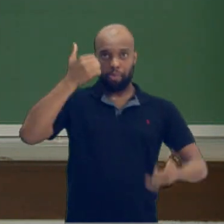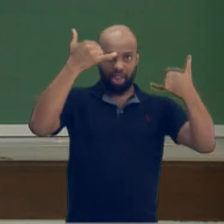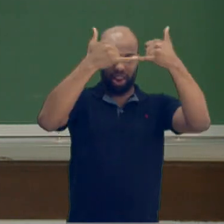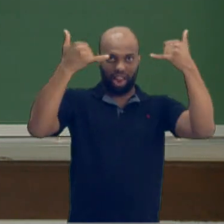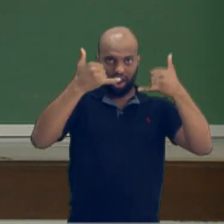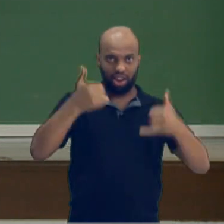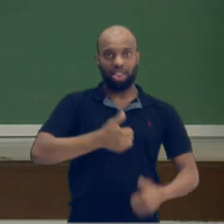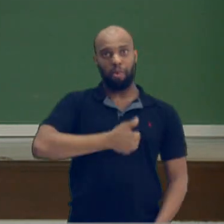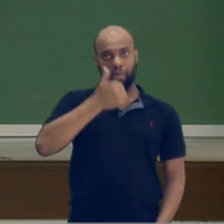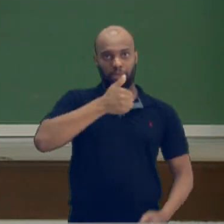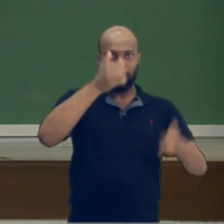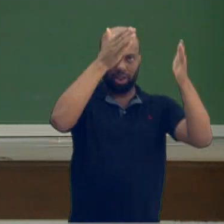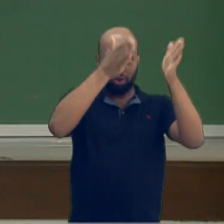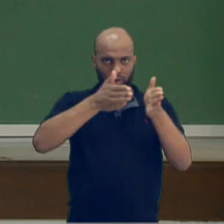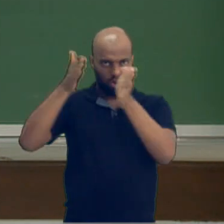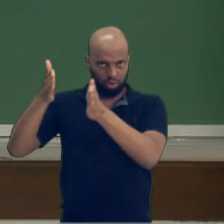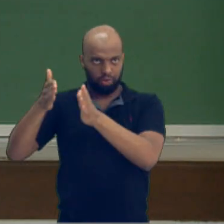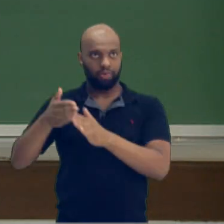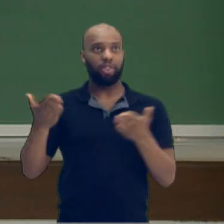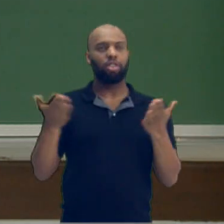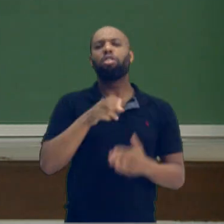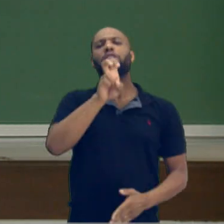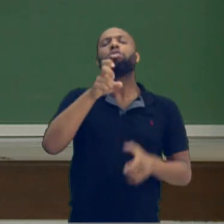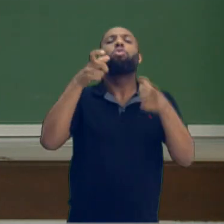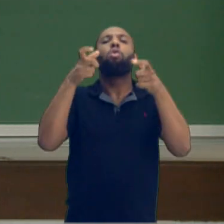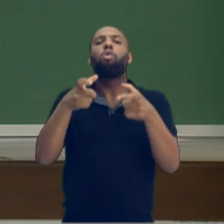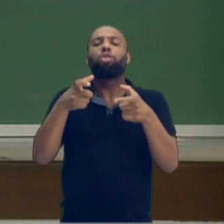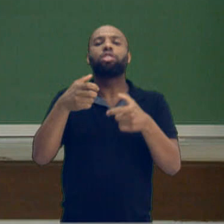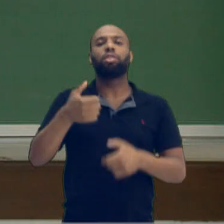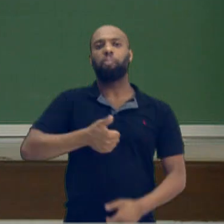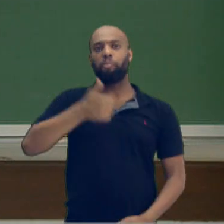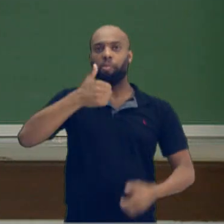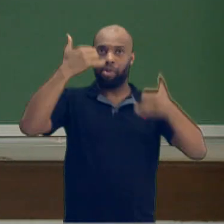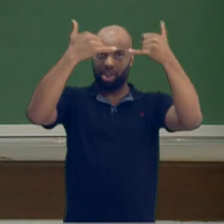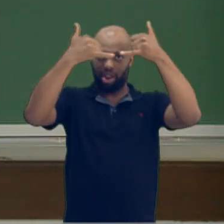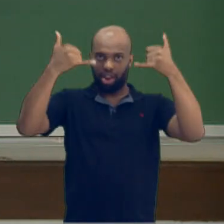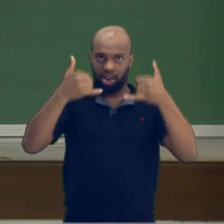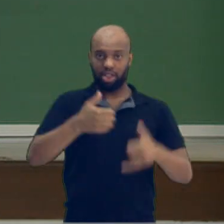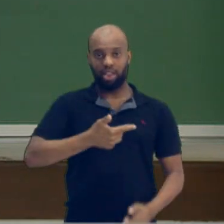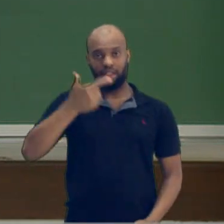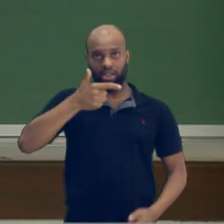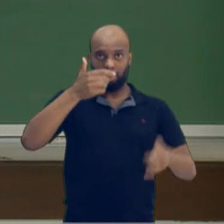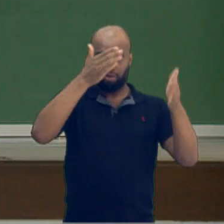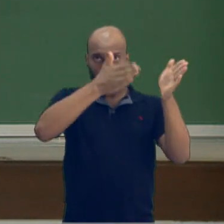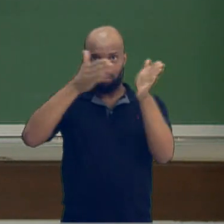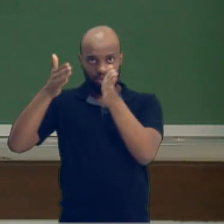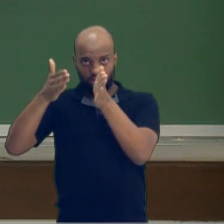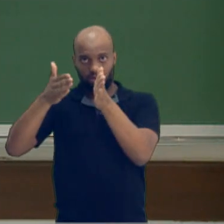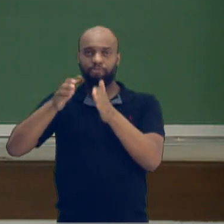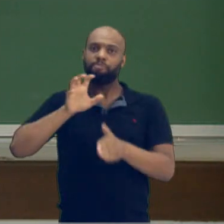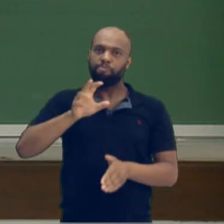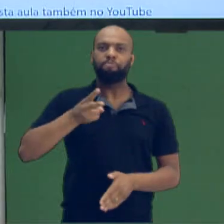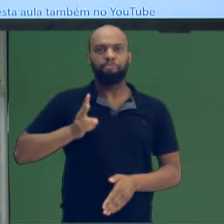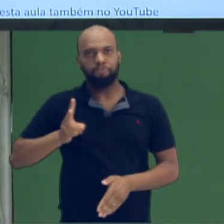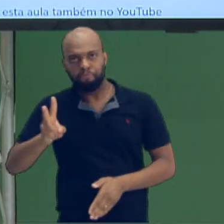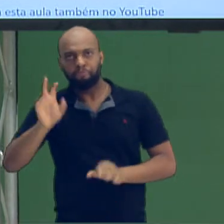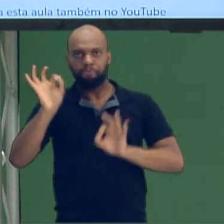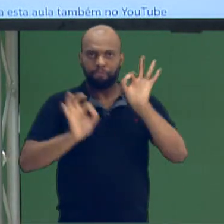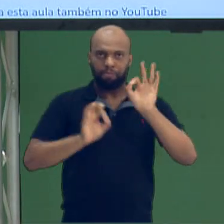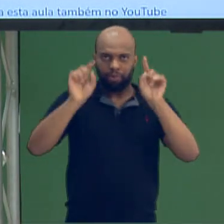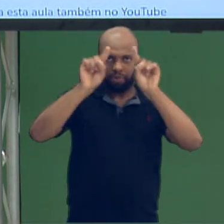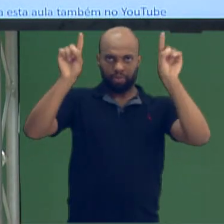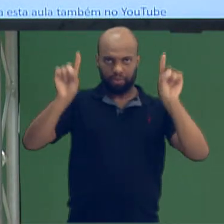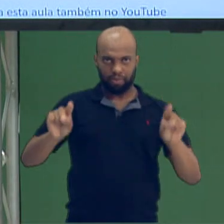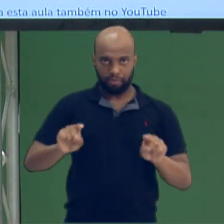coluna. E o termo 5? Aqui, na primeira linha, segunda coluna. E assim a gente monta a nossa matriz.